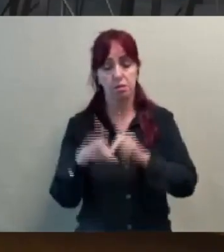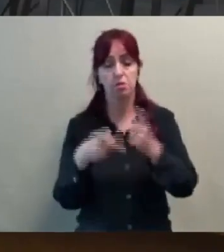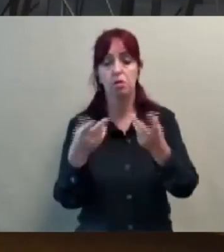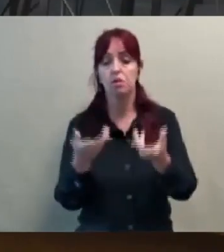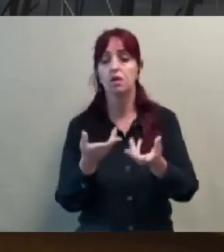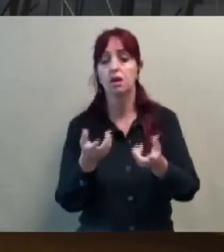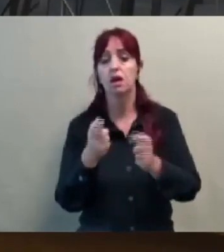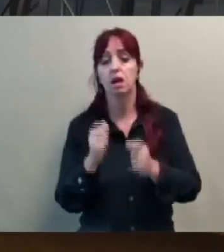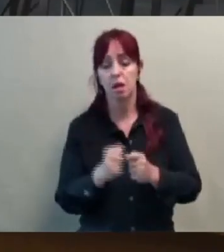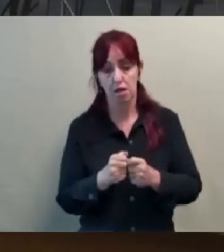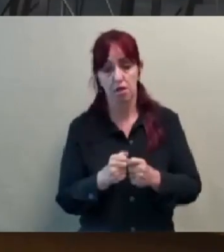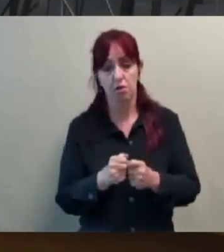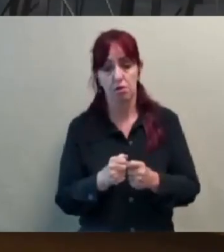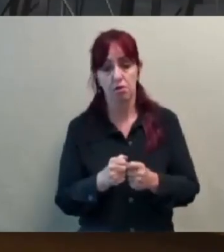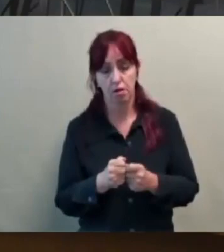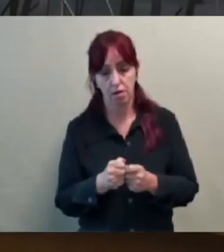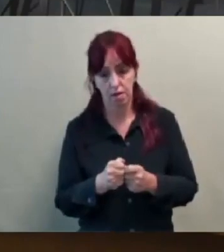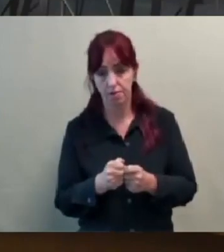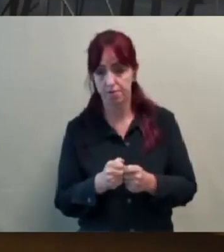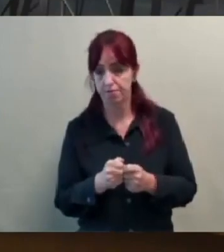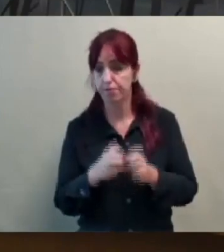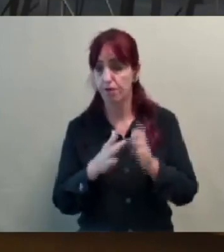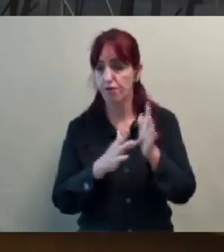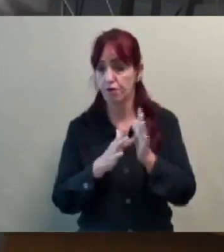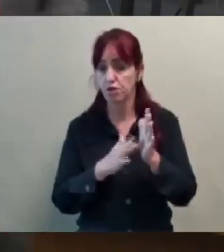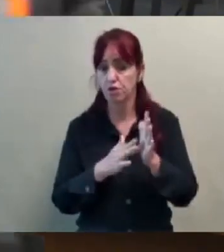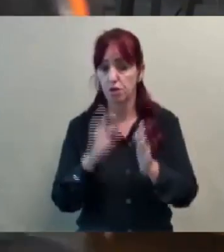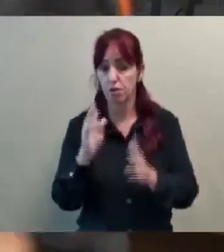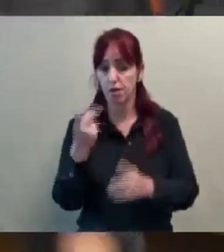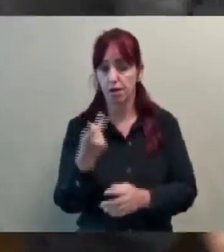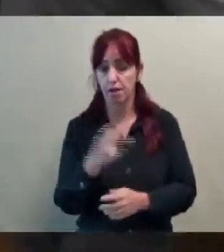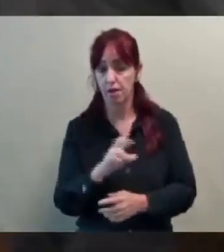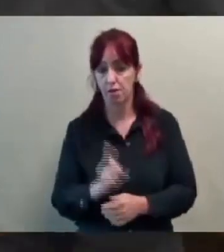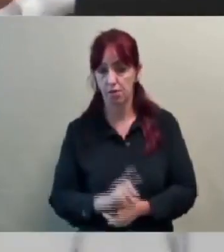pintar um mundo colorido em Belo Horizonte, que não é. Obrigado, presidente.